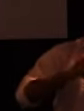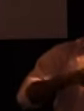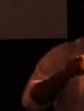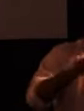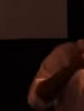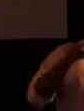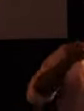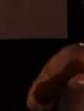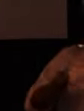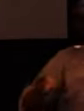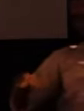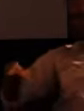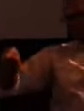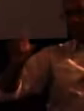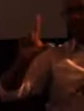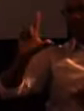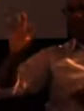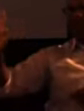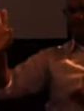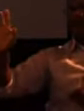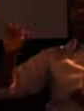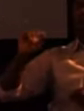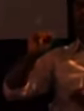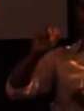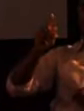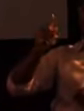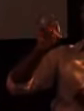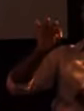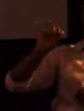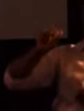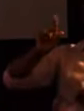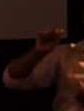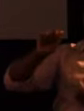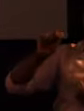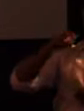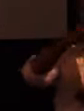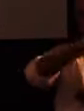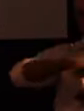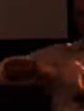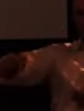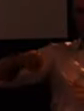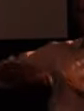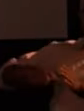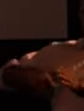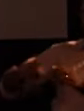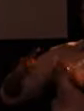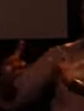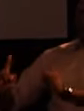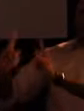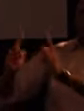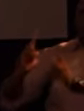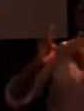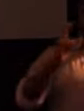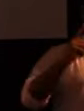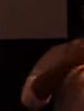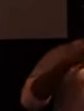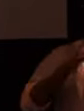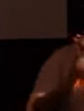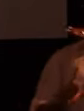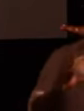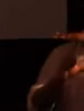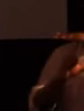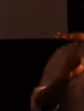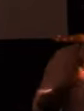Ipitanga. Nessa faixa em contato com o mar, mais próximo ao mar, nós restringimos a altura das